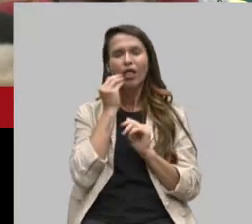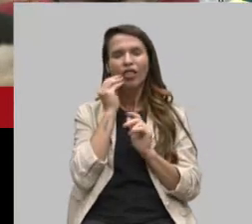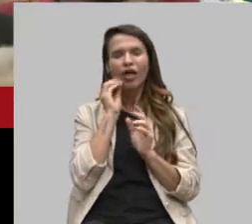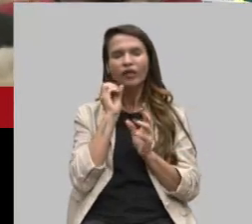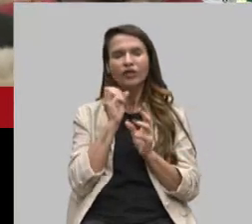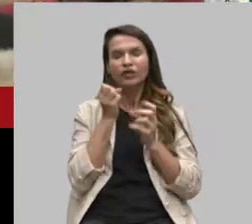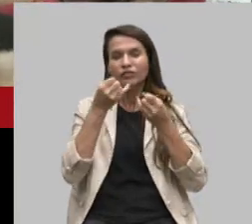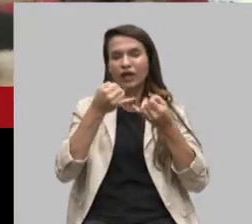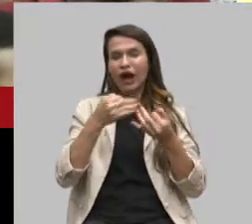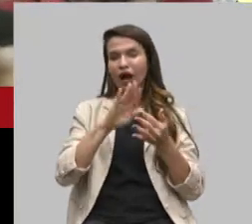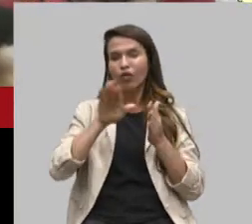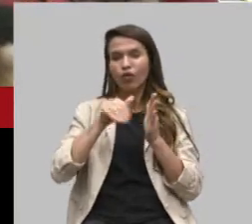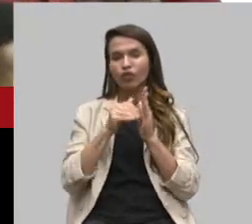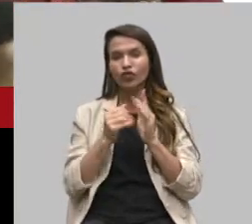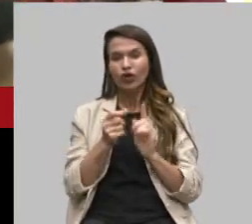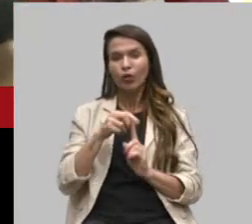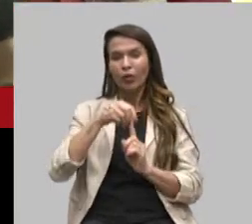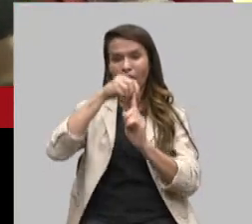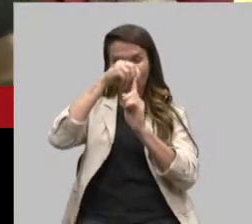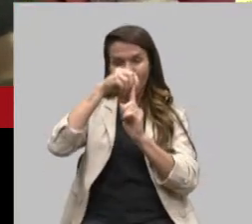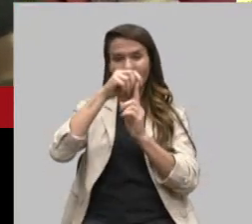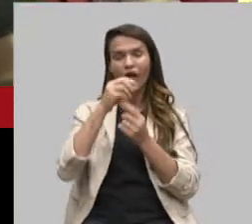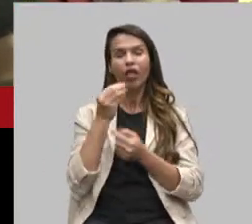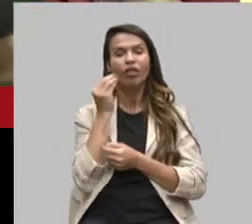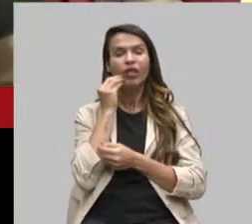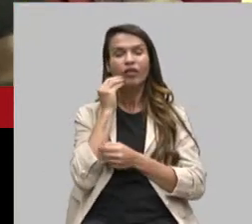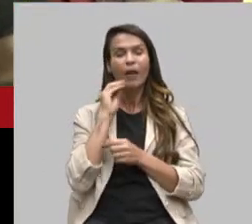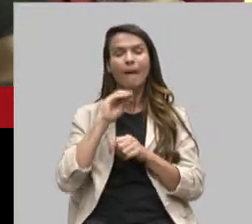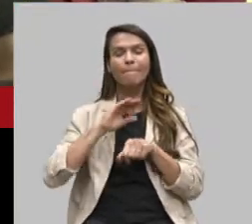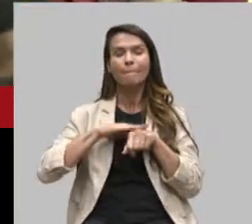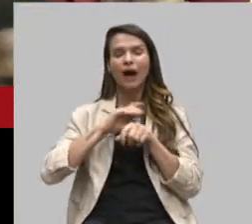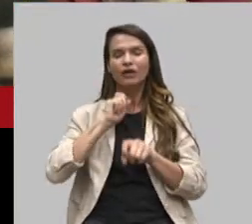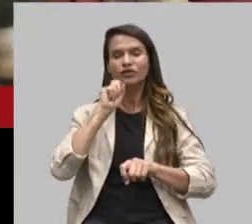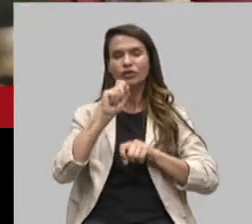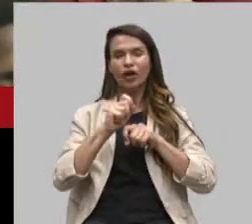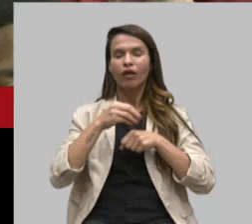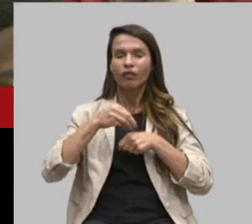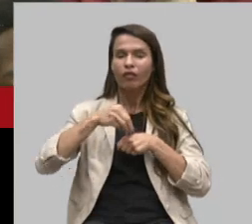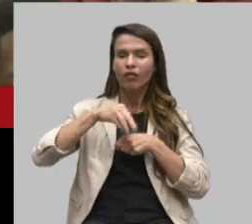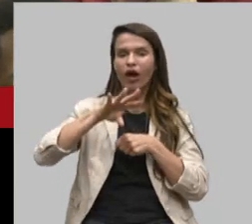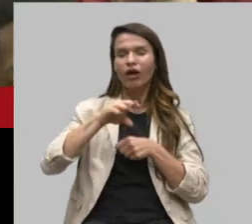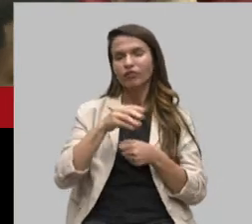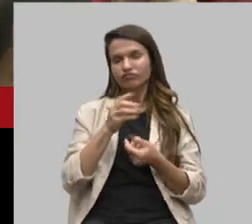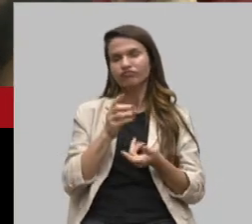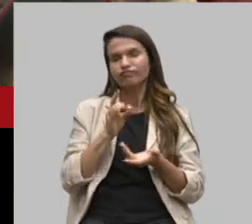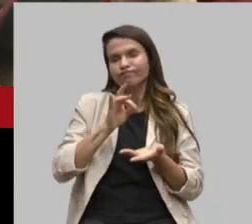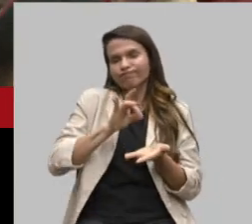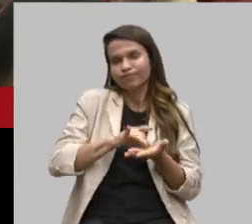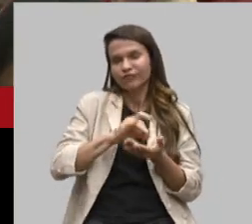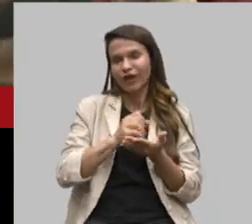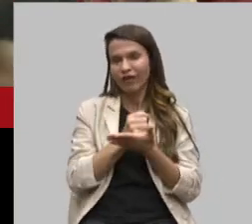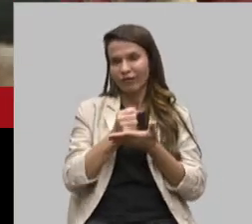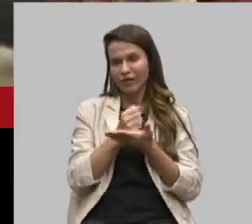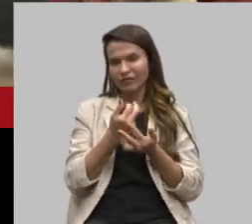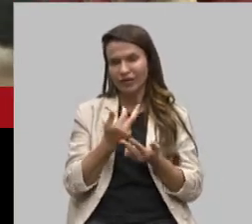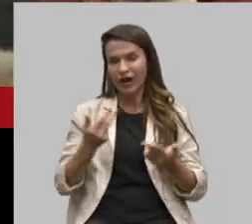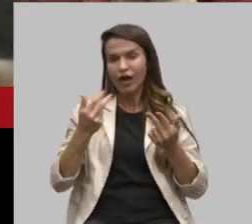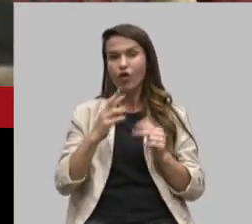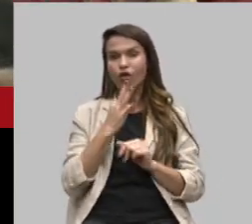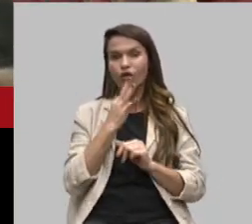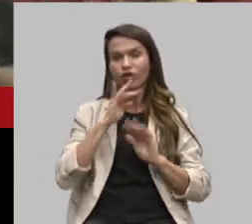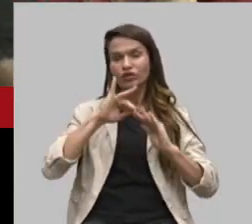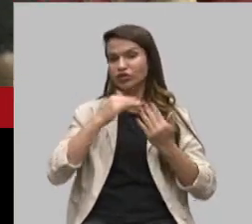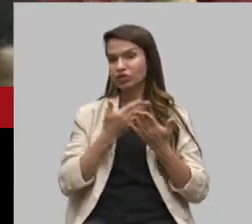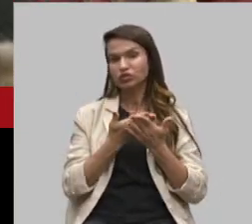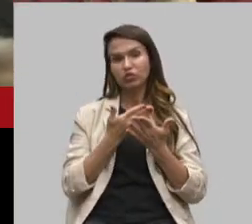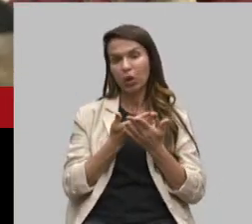acho que a gente deveria tentar mais trazer coisas realmente básicas Porque eu conheço escolas que não tem